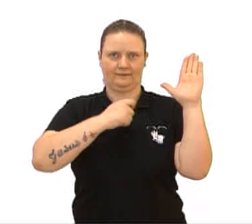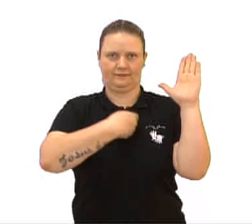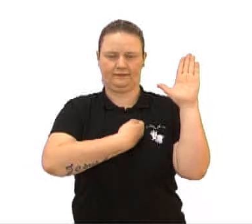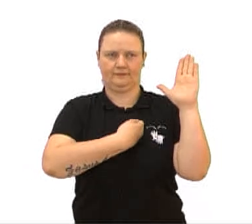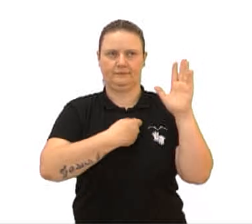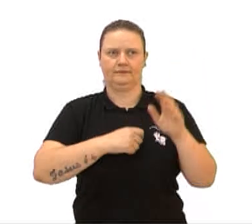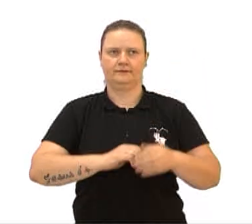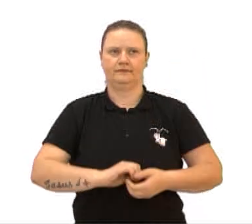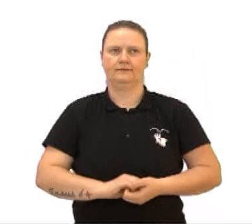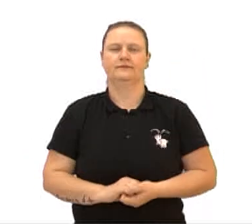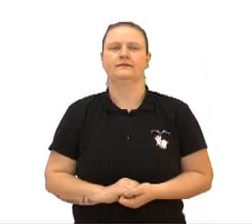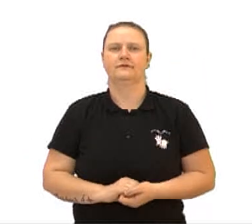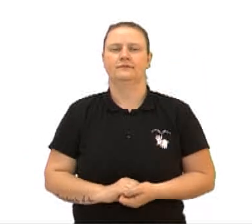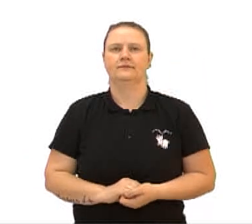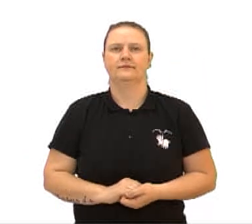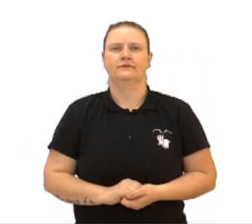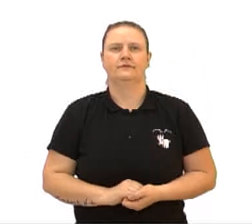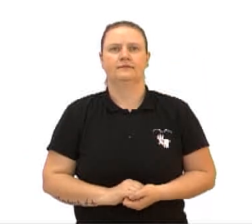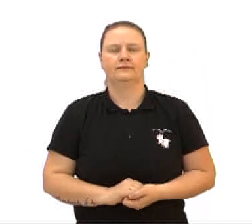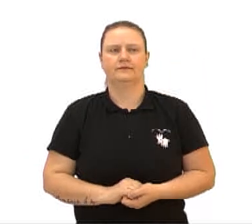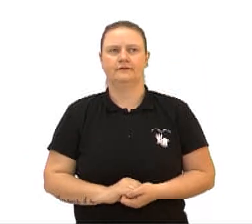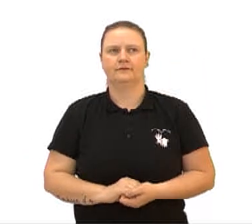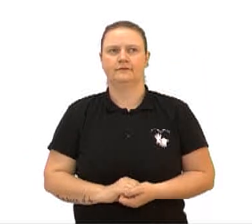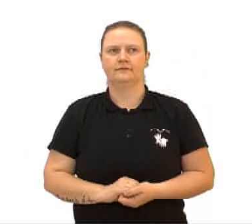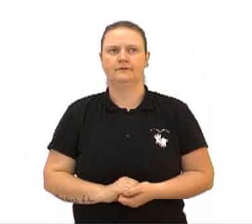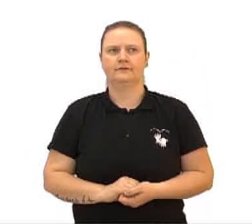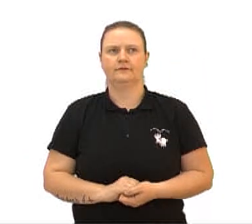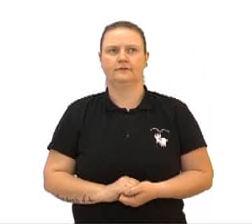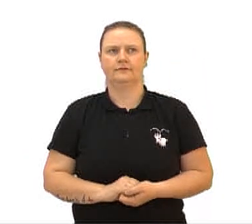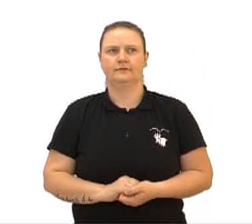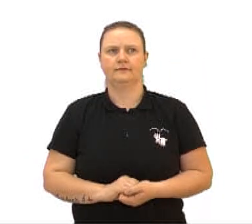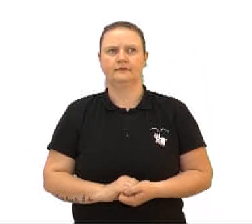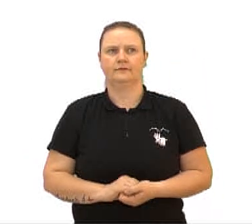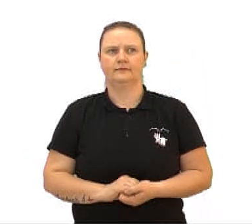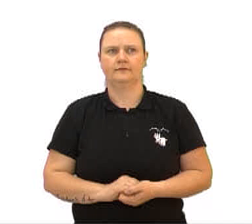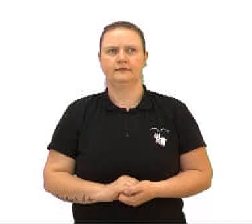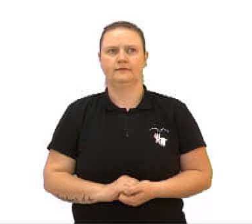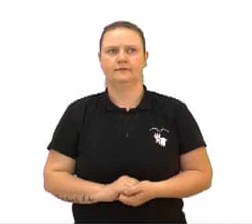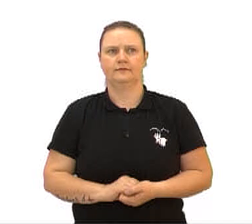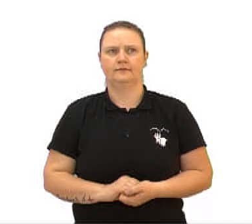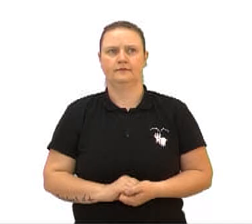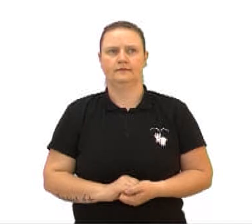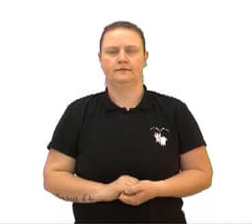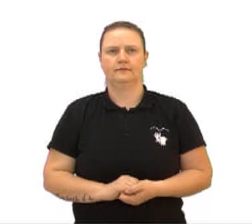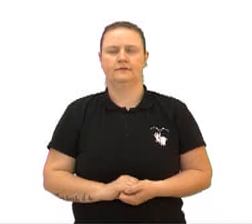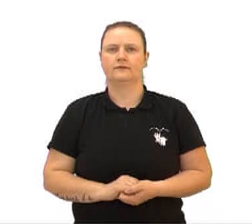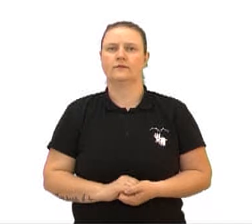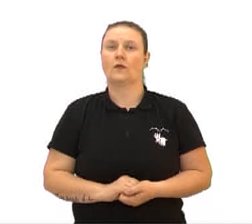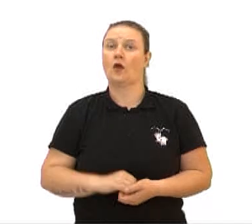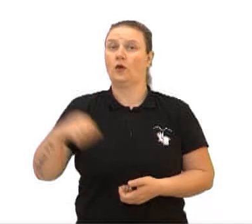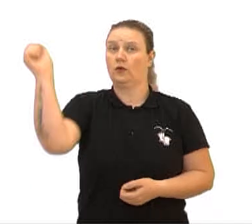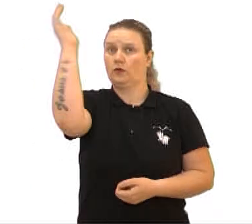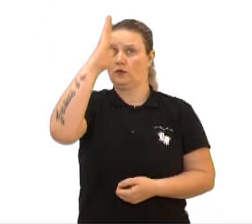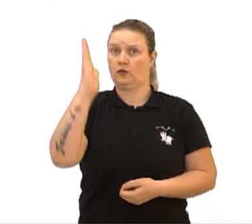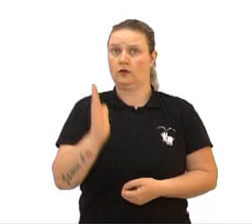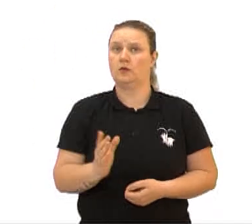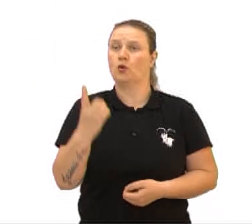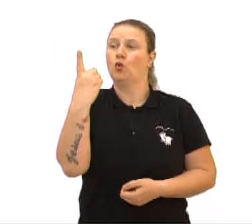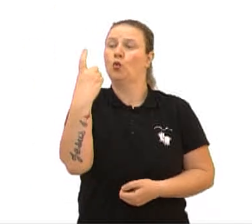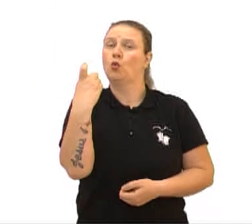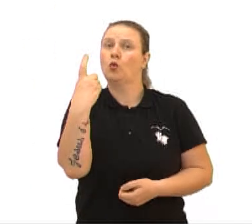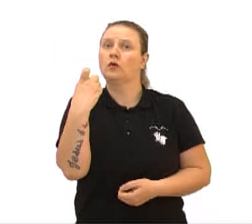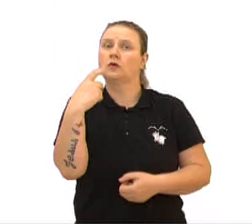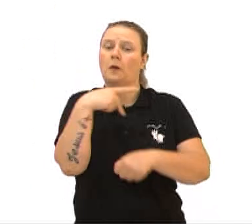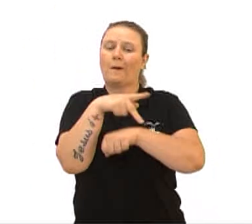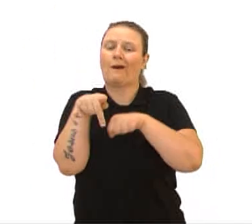el castellano, juntamente con Guayana, Guayana Francesa y Surinam. Então, o Brasil é um dos únicos países da América